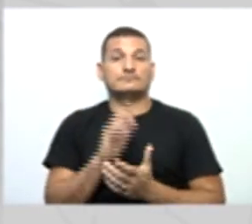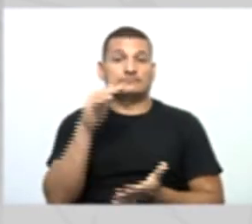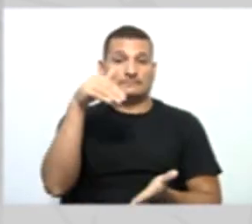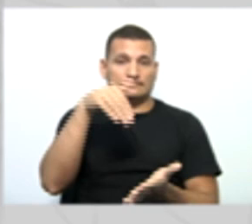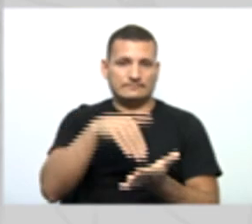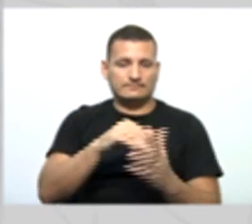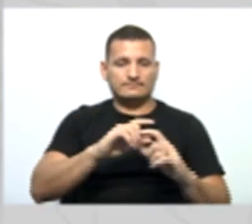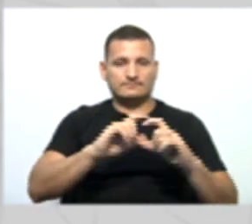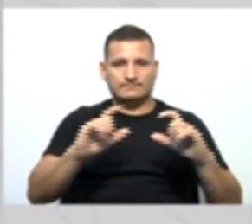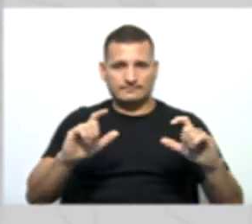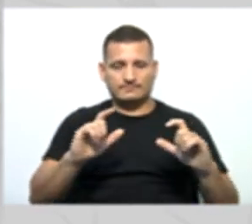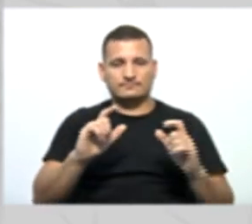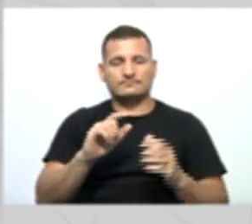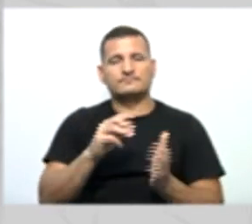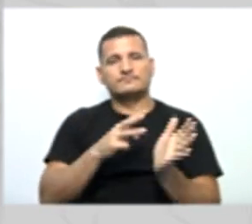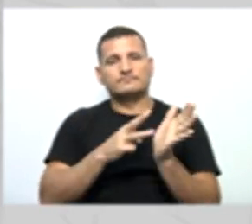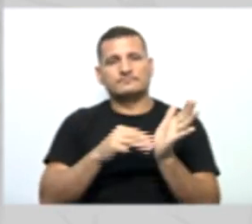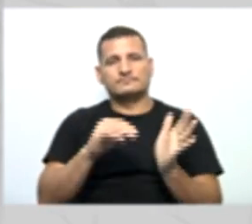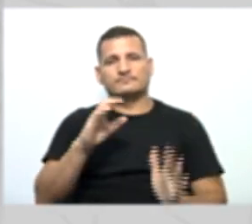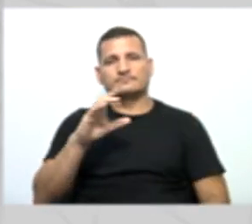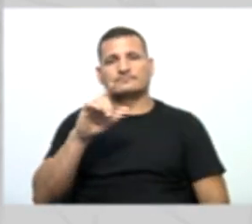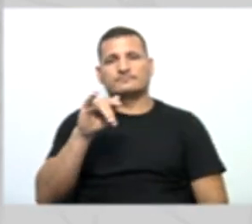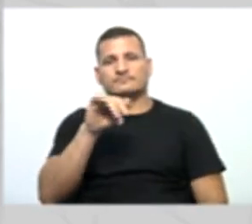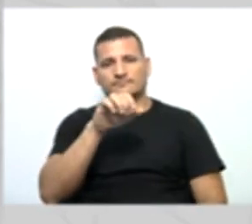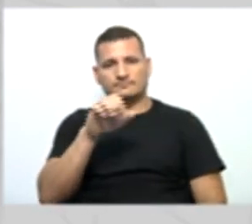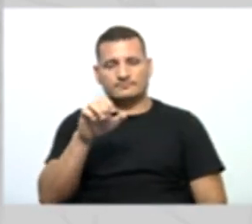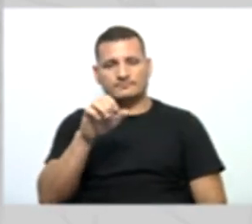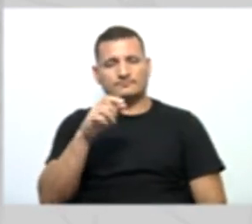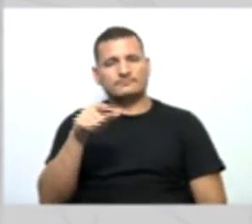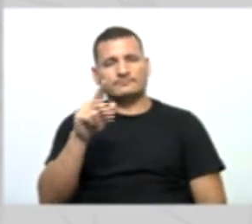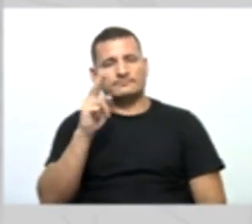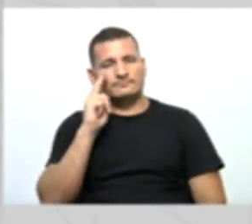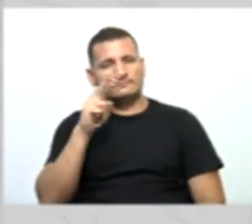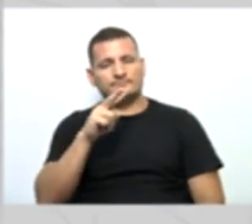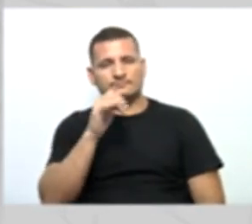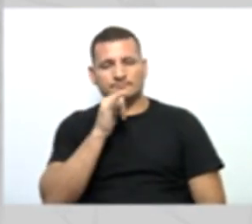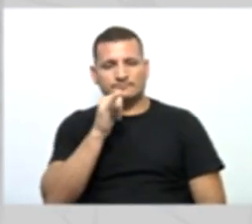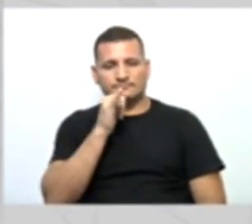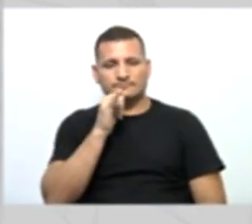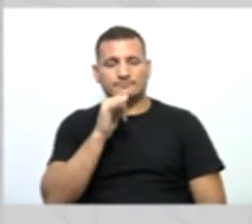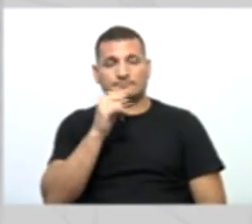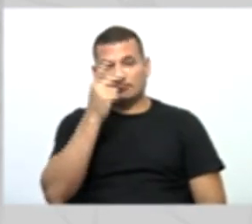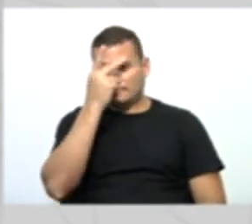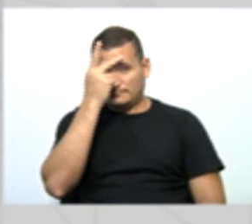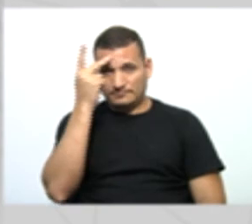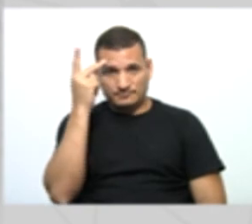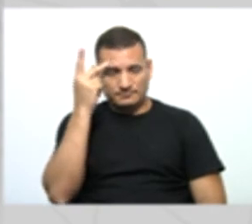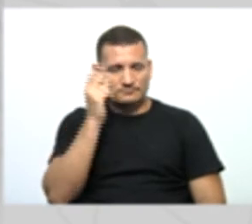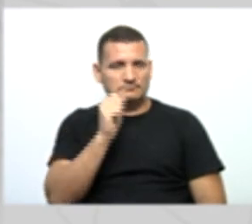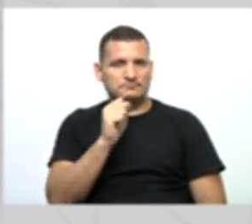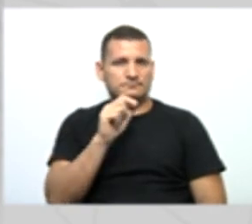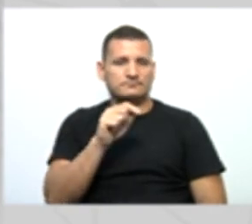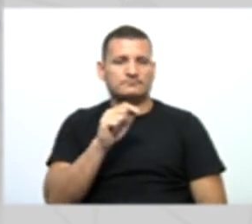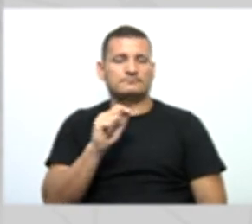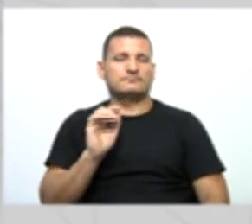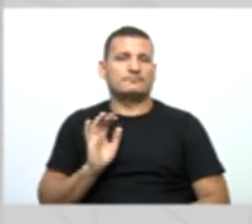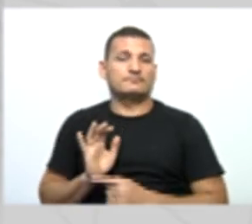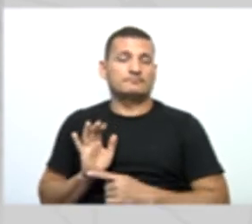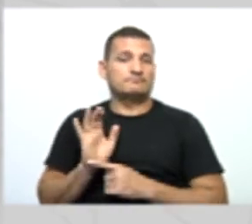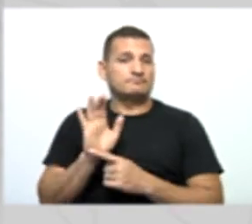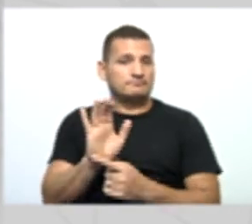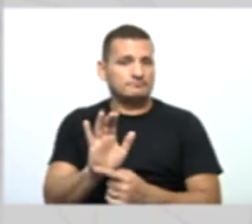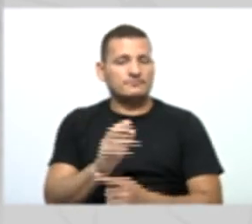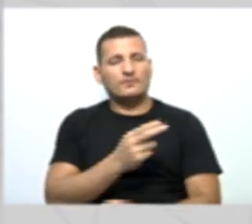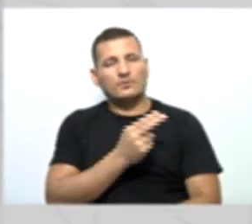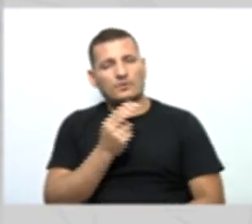esses comportamentos são chamados métodos de classe. Aí vocês viram que, por exemplo, eu coloquei aqui que uma pessoa pode se